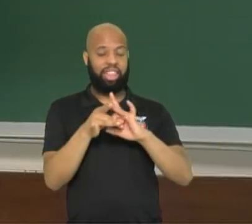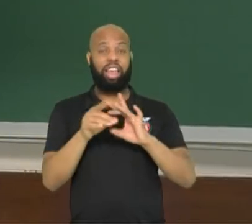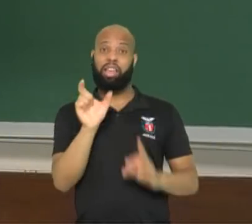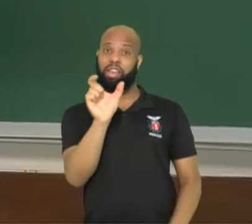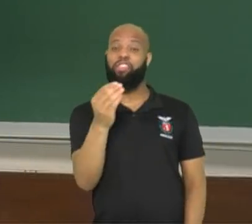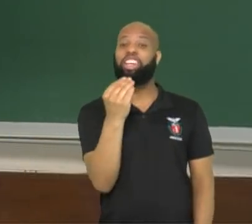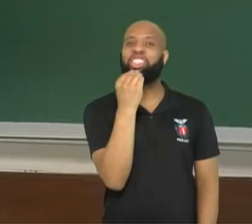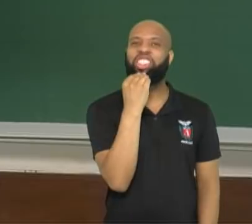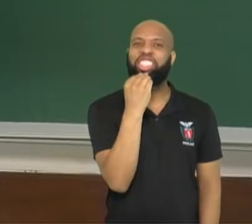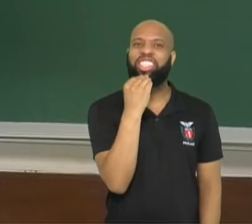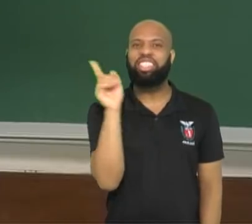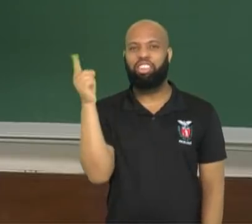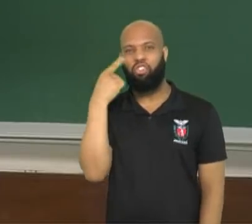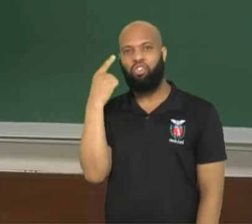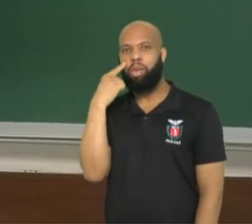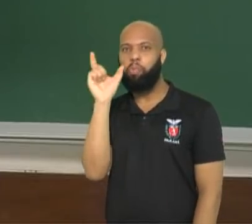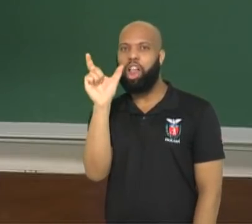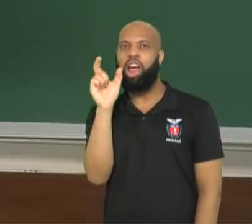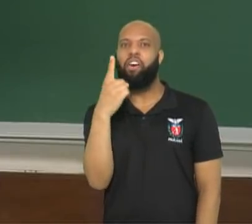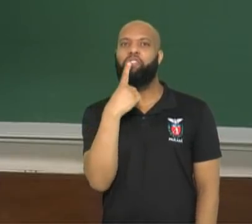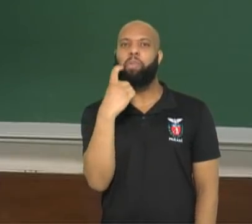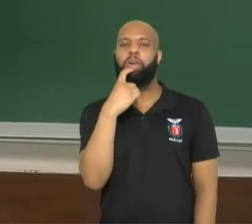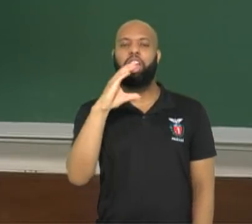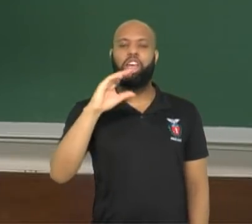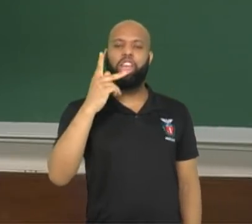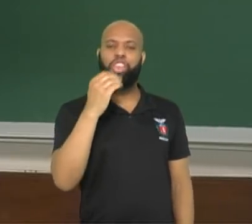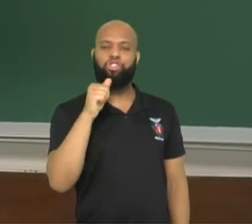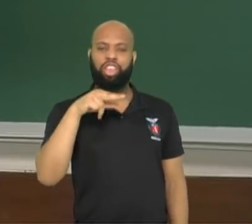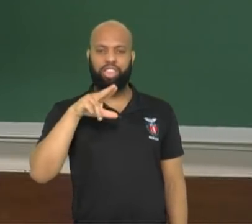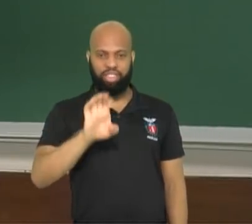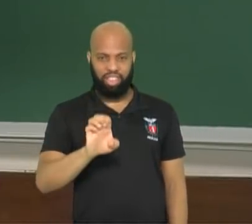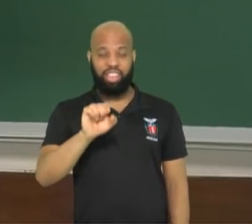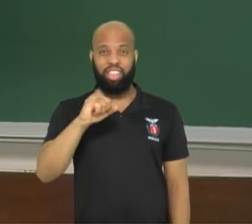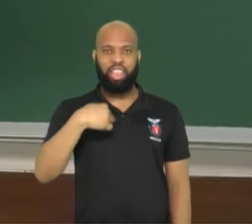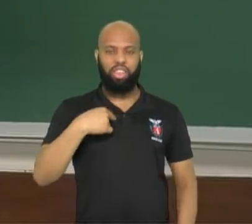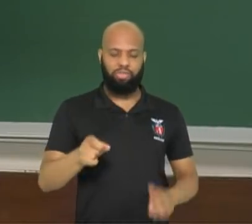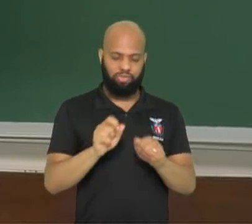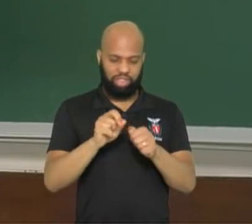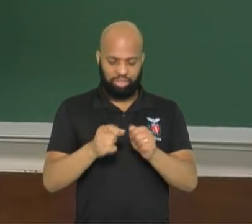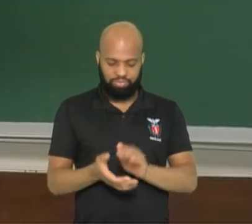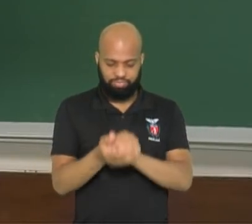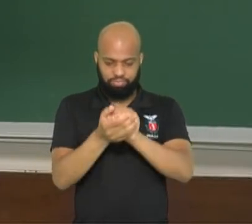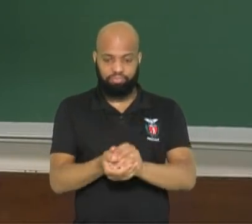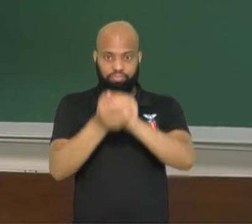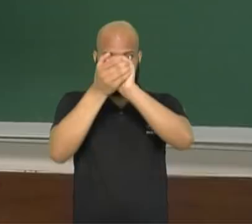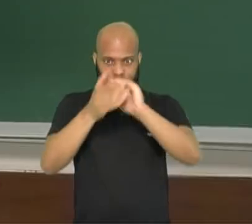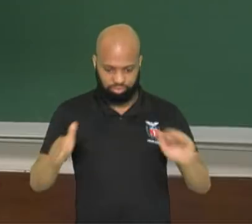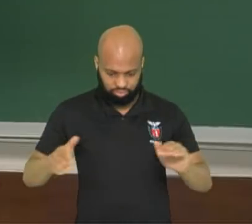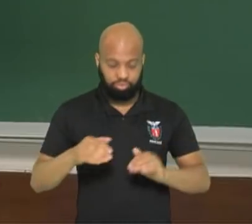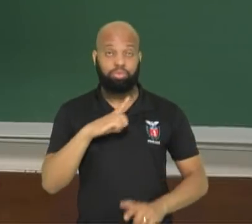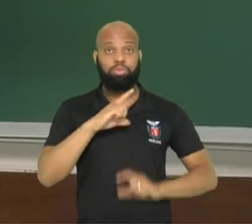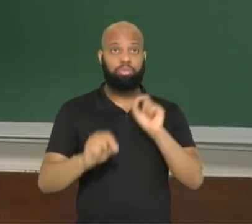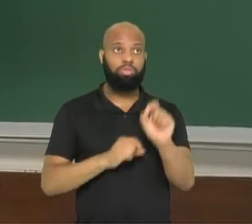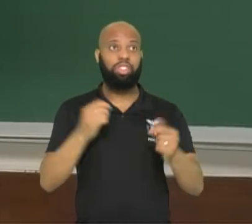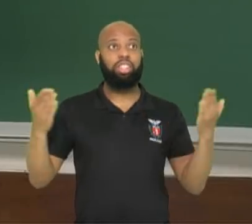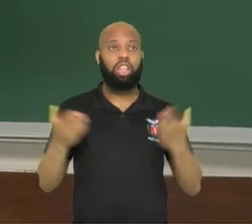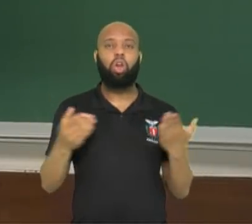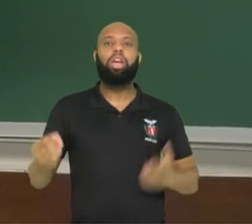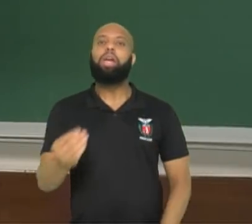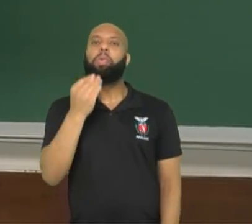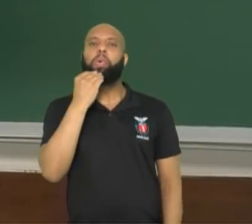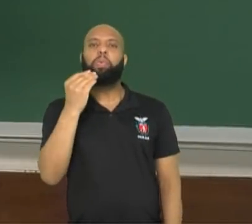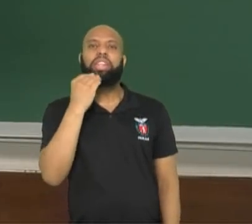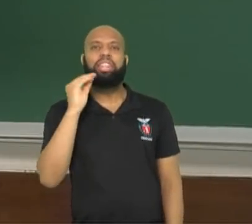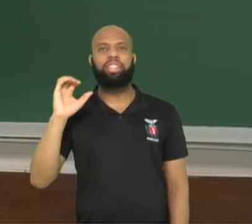chance, ok? Por exemplo, se eu jogar um dado para cima, qual é a probabilidade de que a face voltada